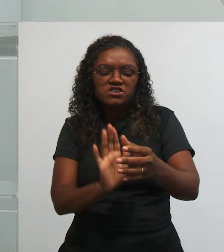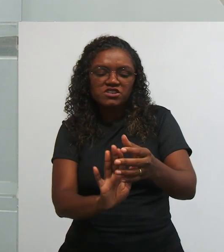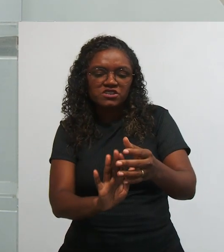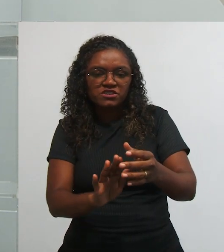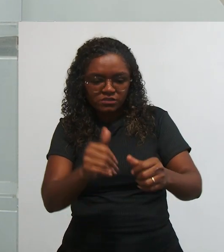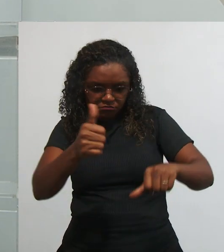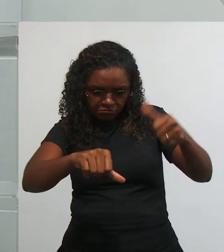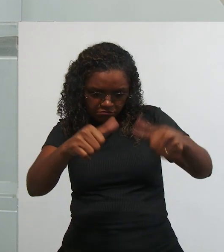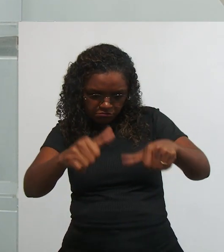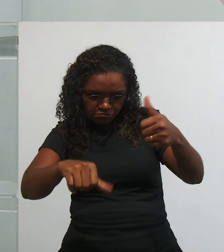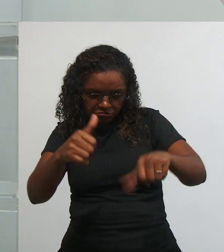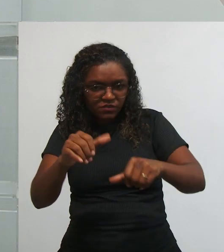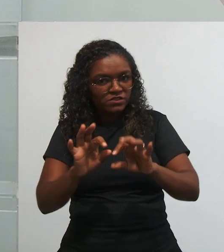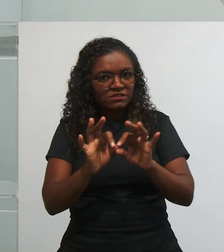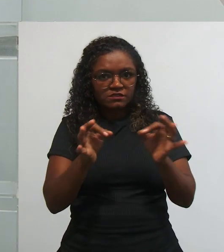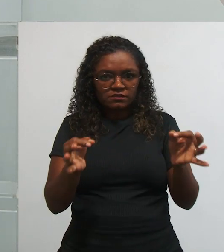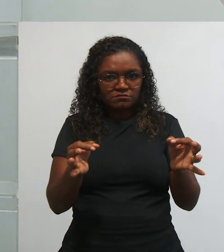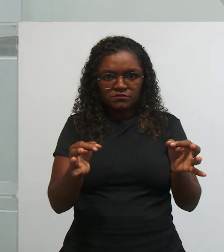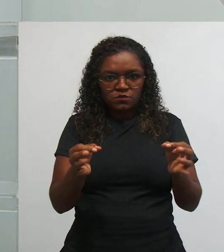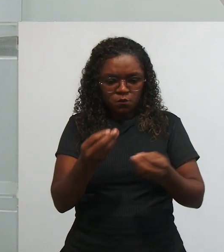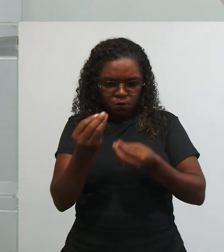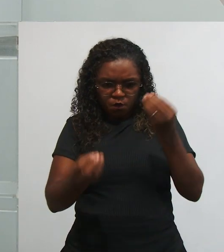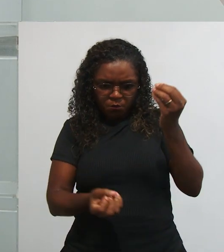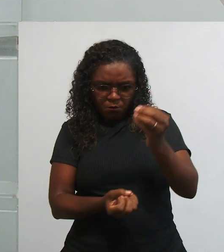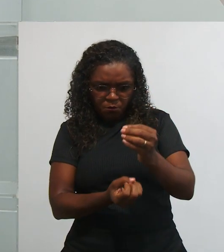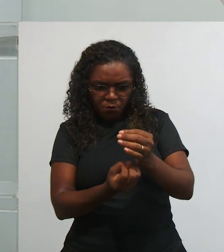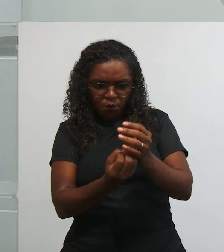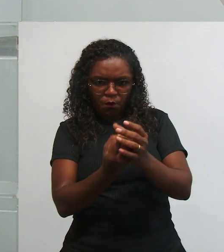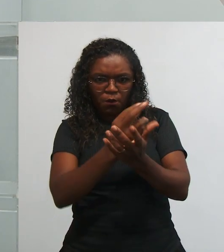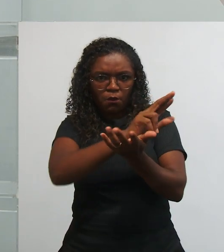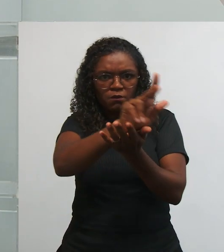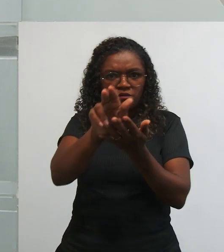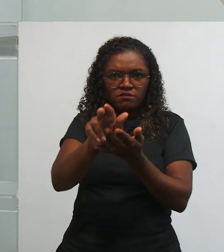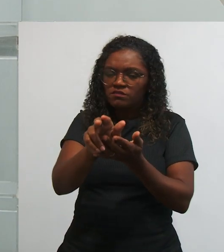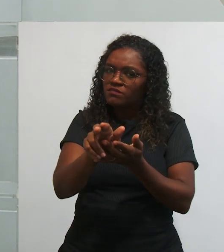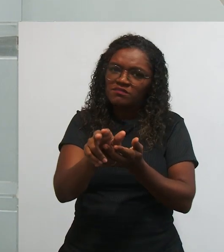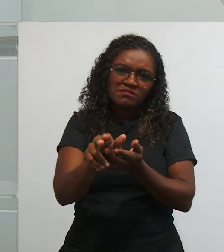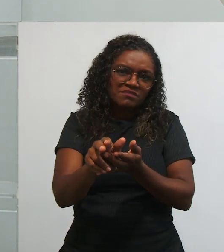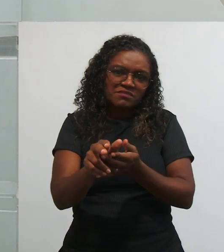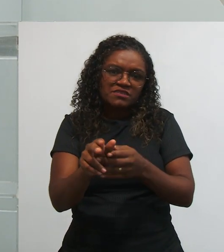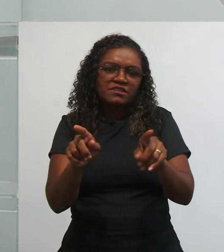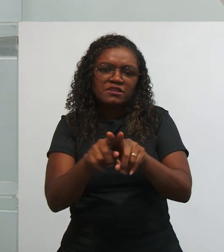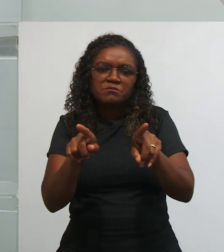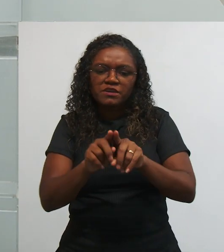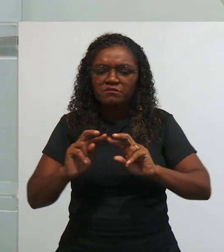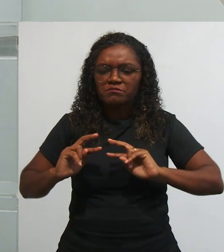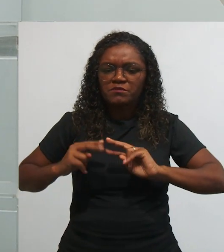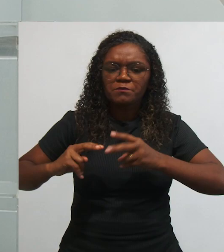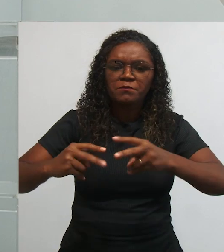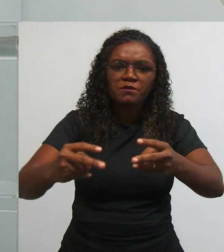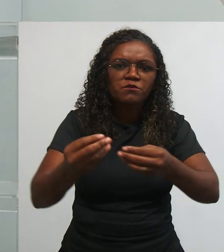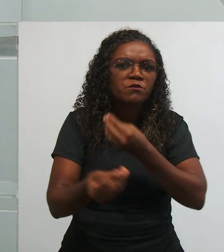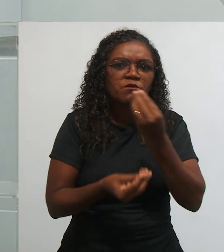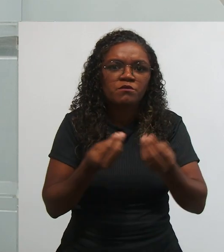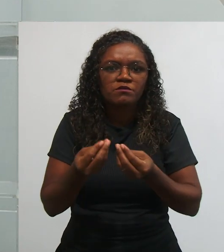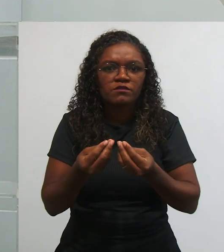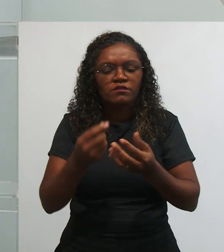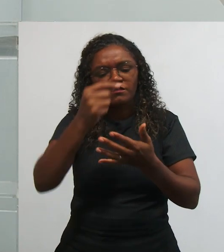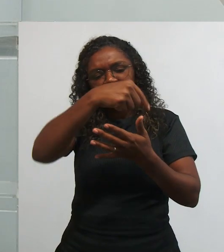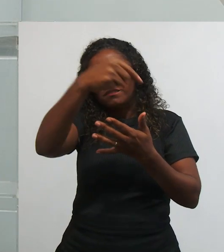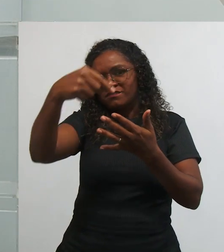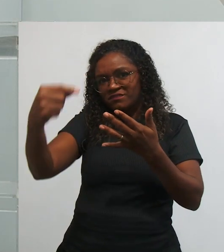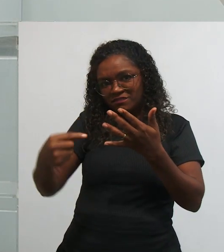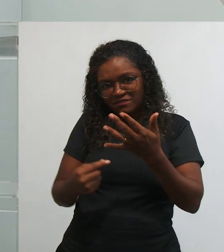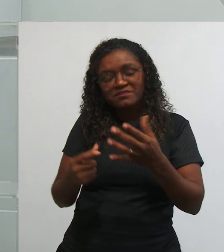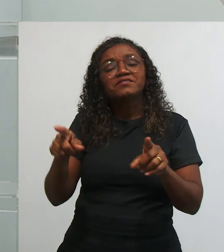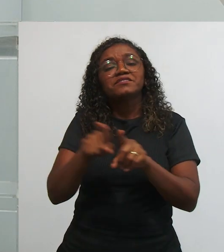no laboratório. Como que ele se multiplica? Como que dá a sua transmissão? Então, esses elementos também têm sido considerados até